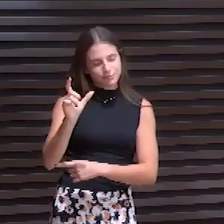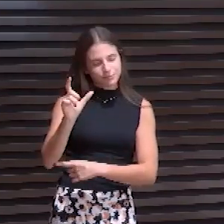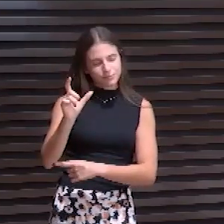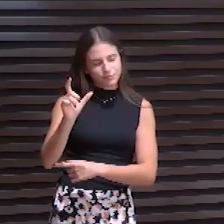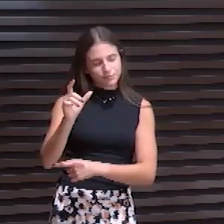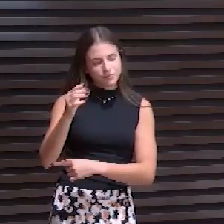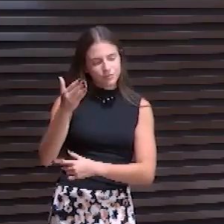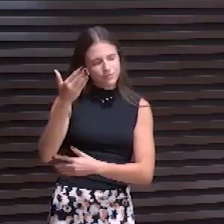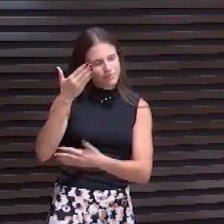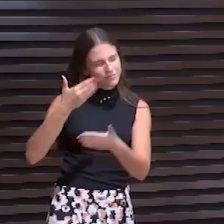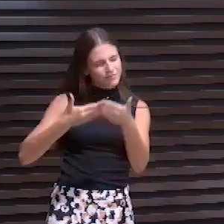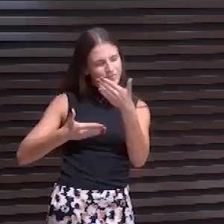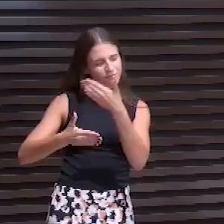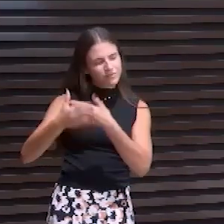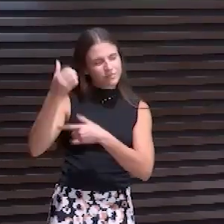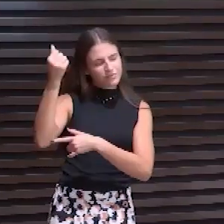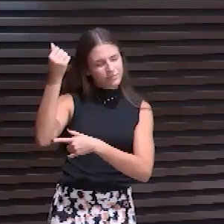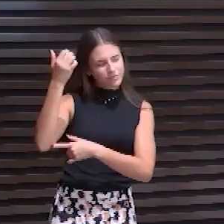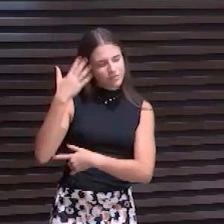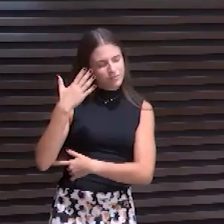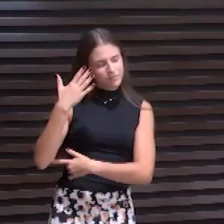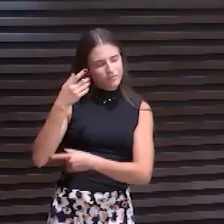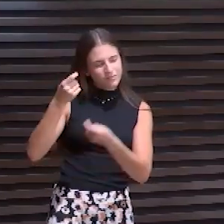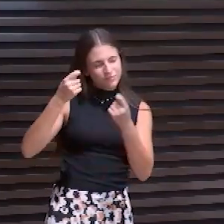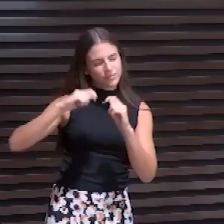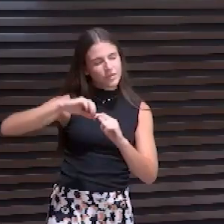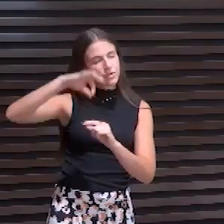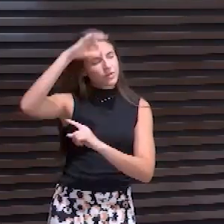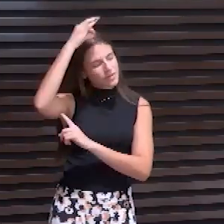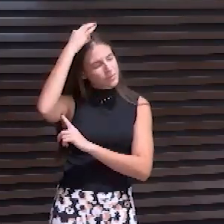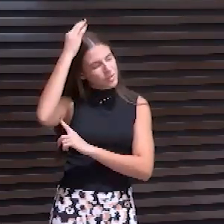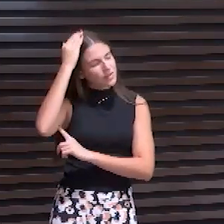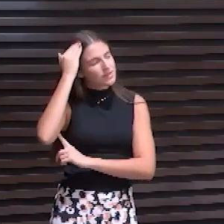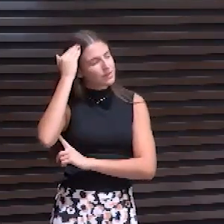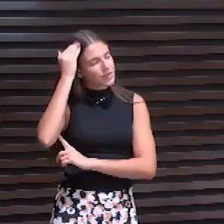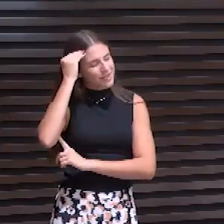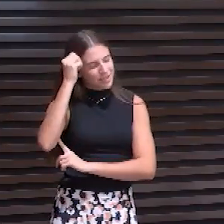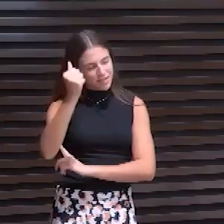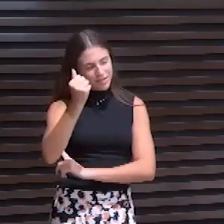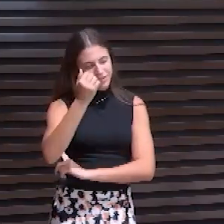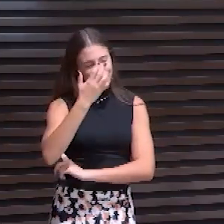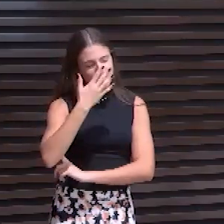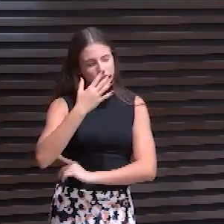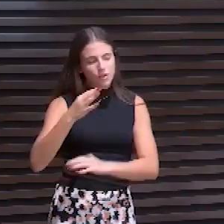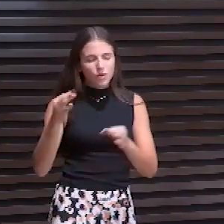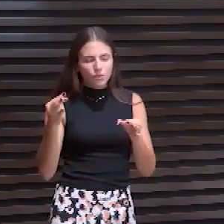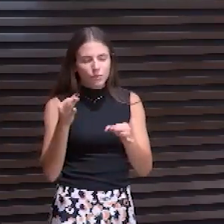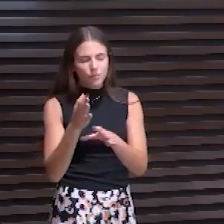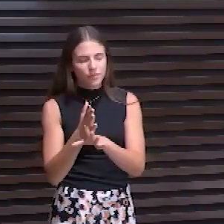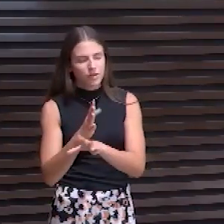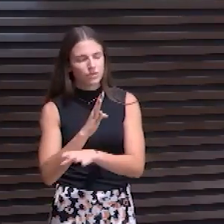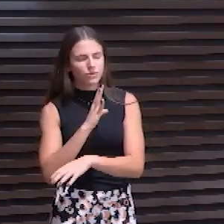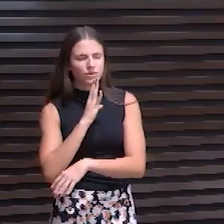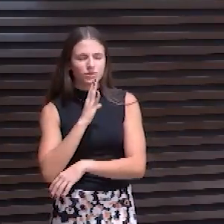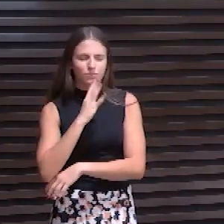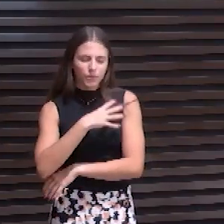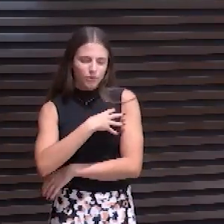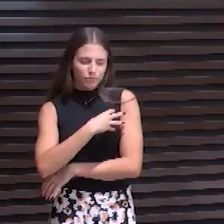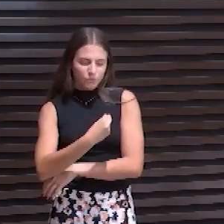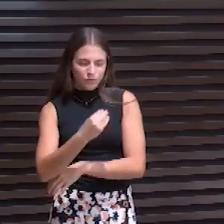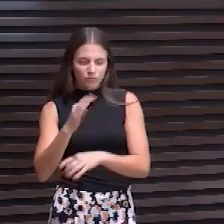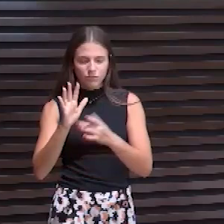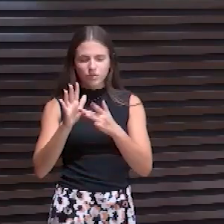sua graça, espírito de sabedoria, espírito de revelação no pleno conhecimento do teu Filho Jesus